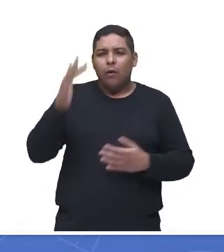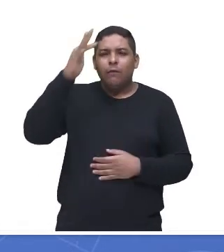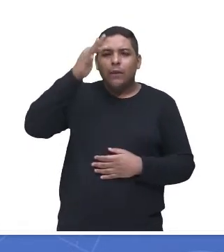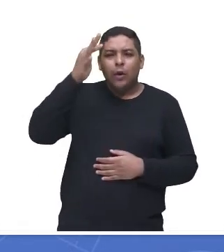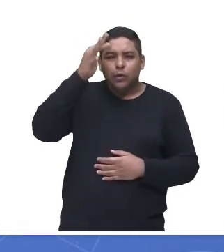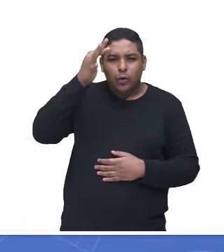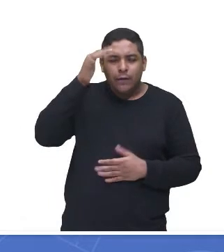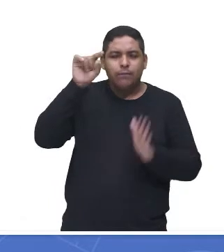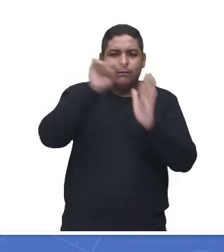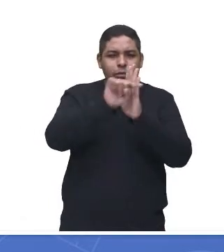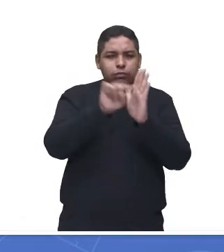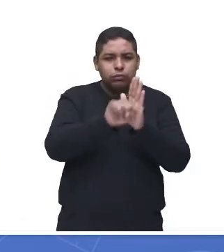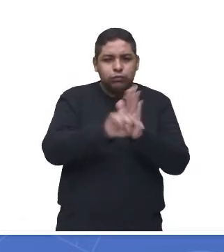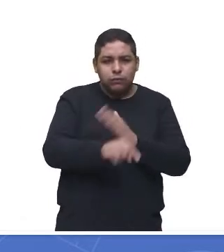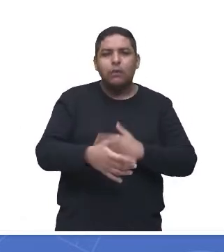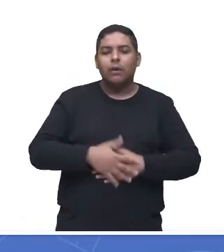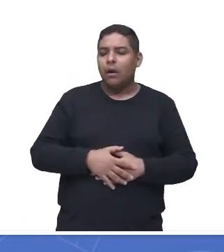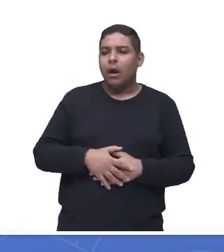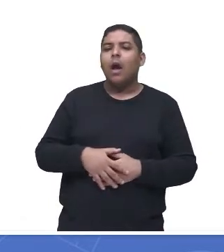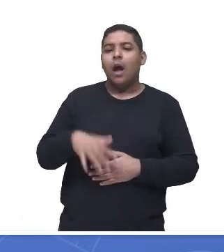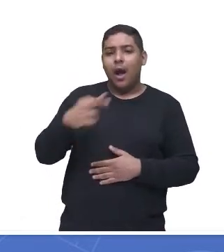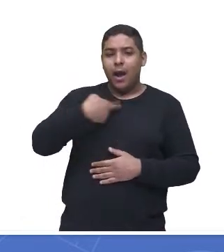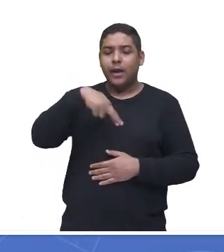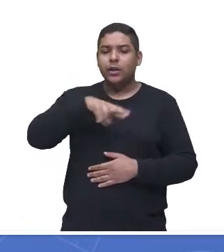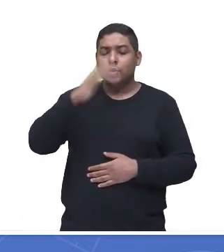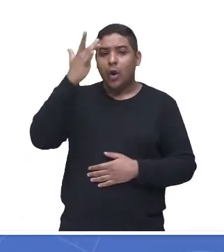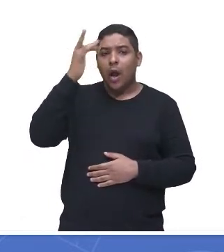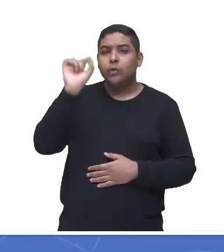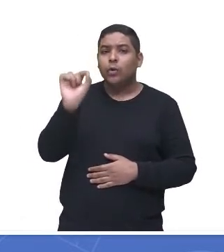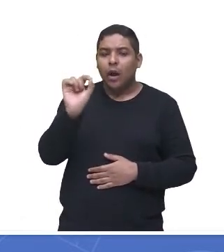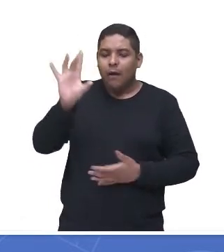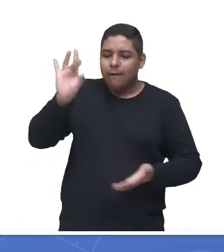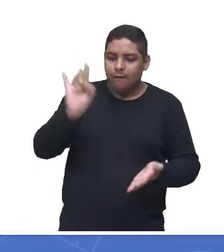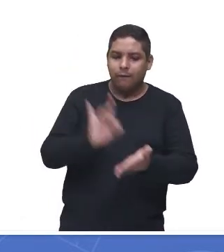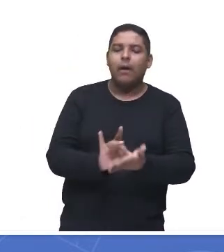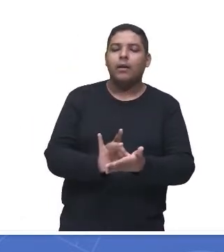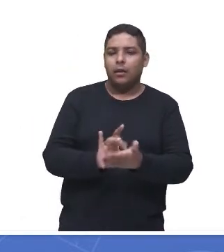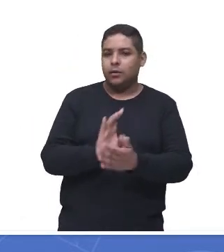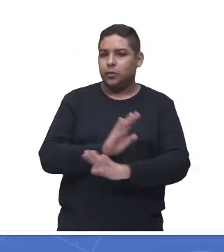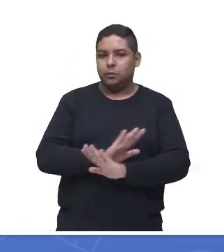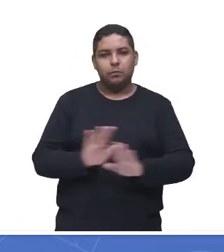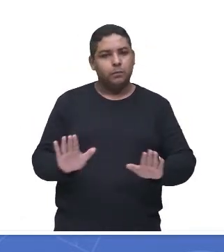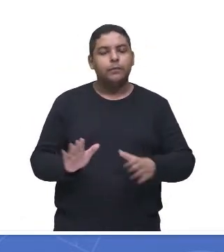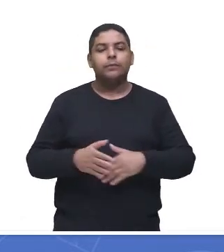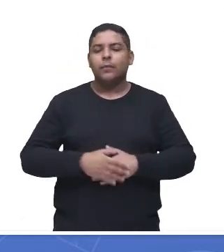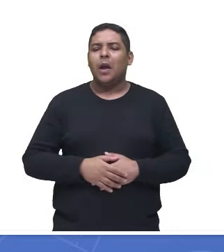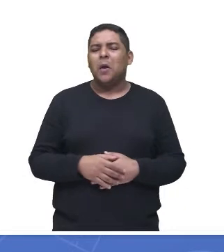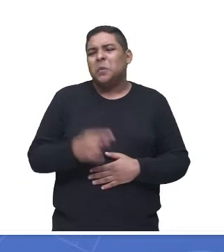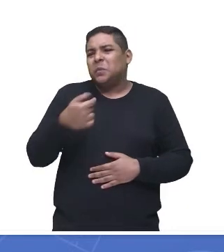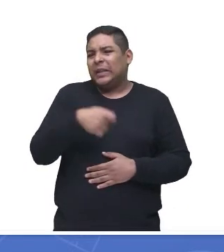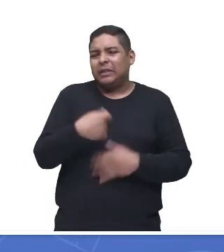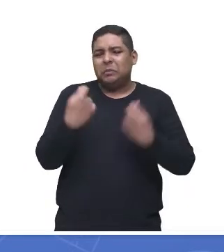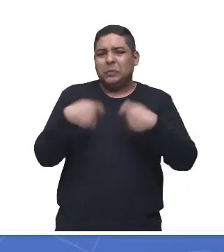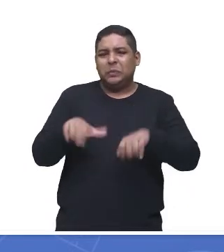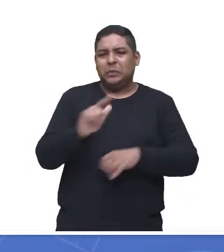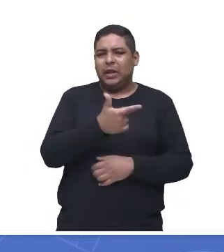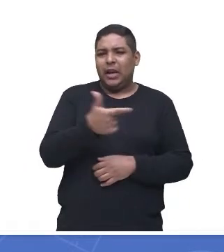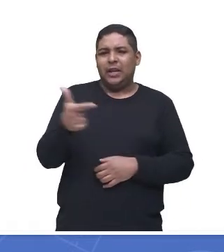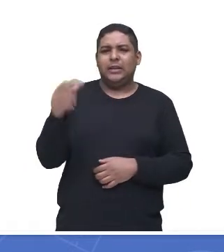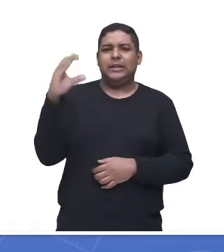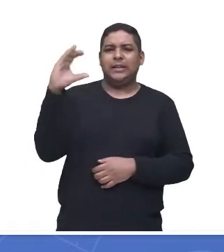a religião ela absorve como verdade, né? Então, não há necessidade de verificação